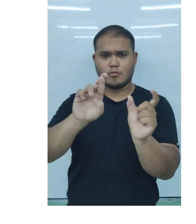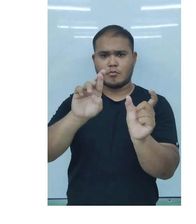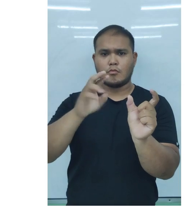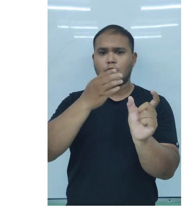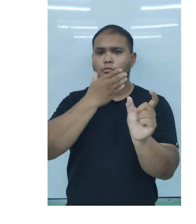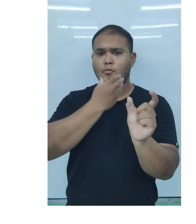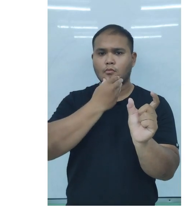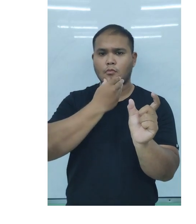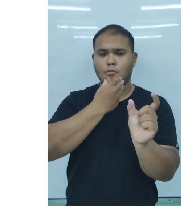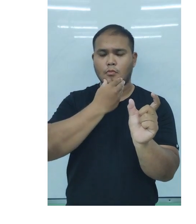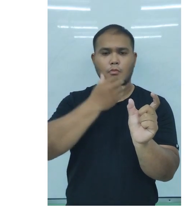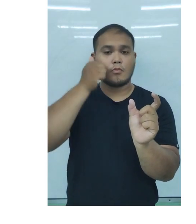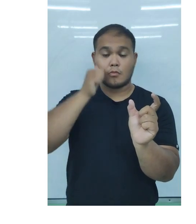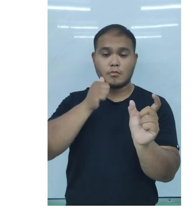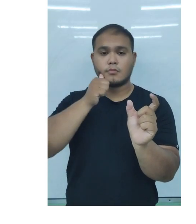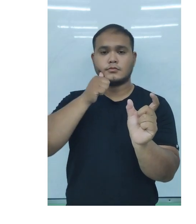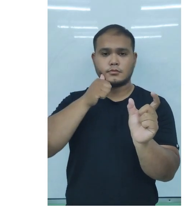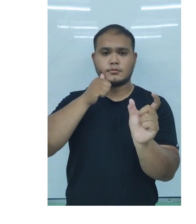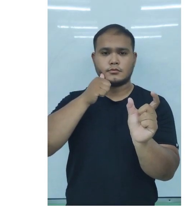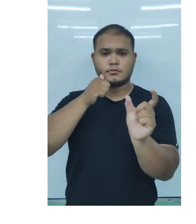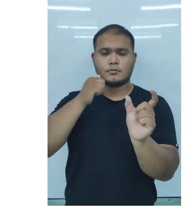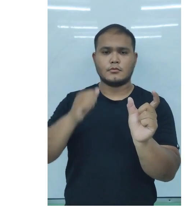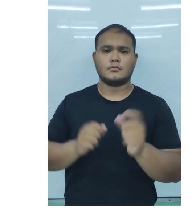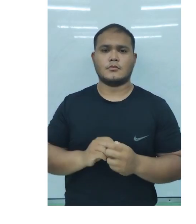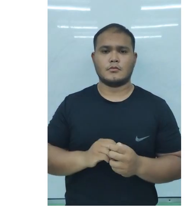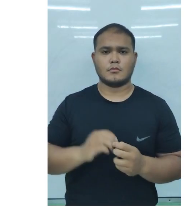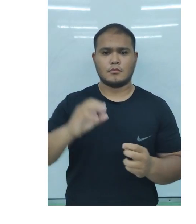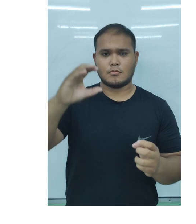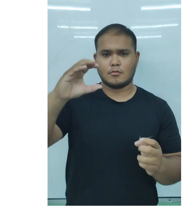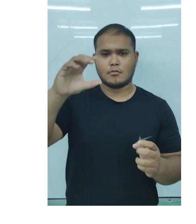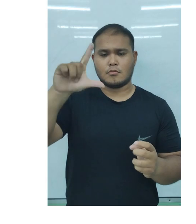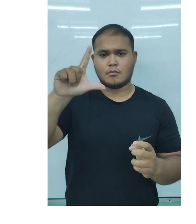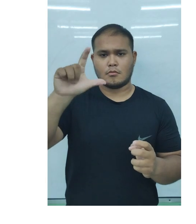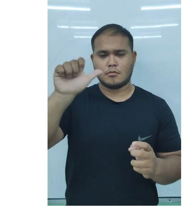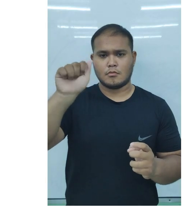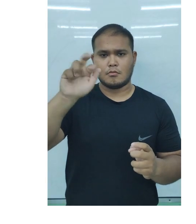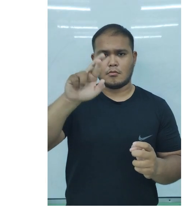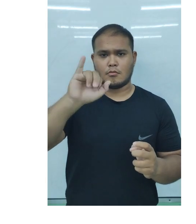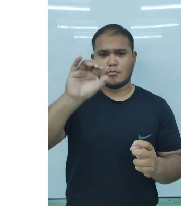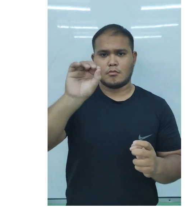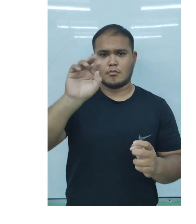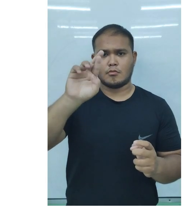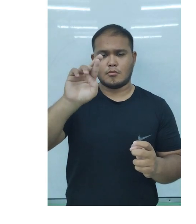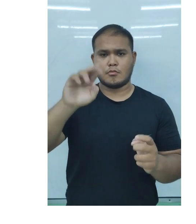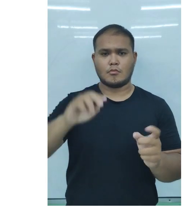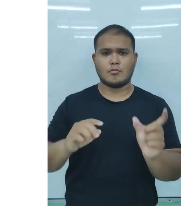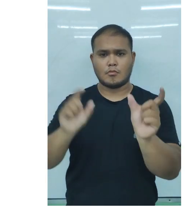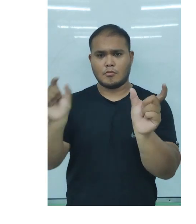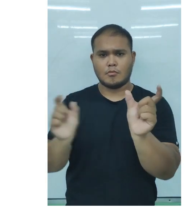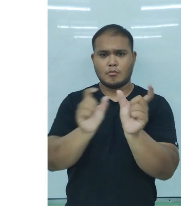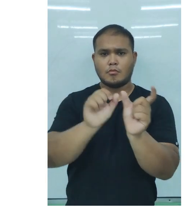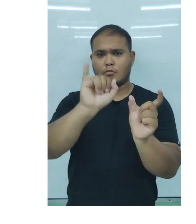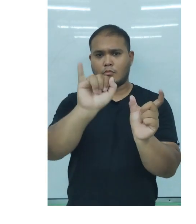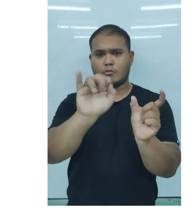masculino e do feminino. Então, vai se tornar clarior. Ou então, nós vamos substituir por ius,